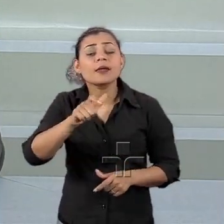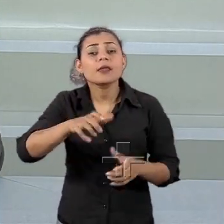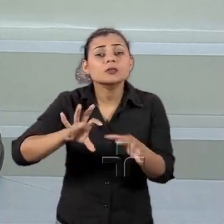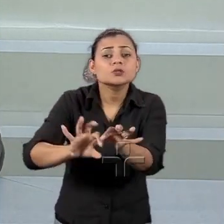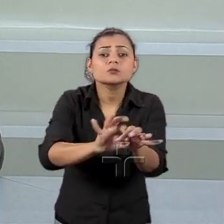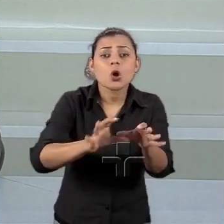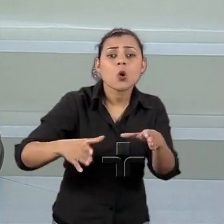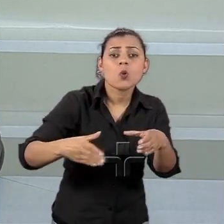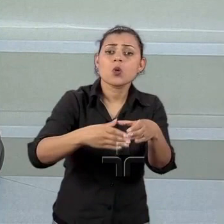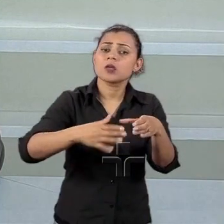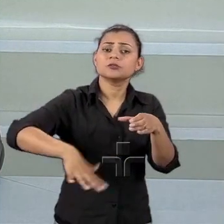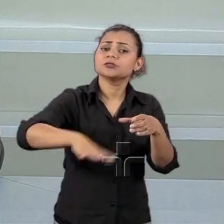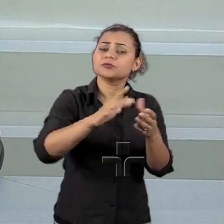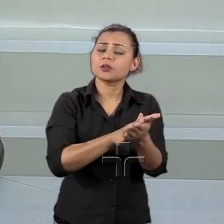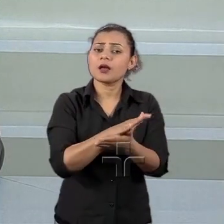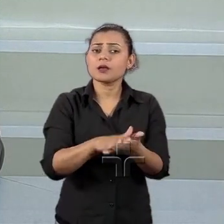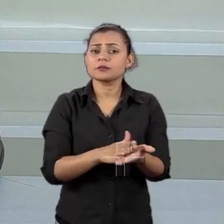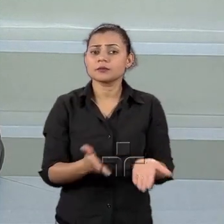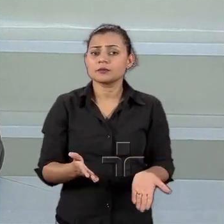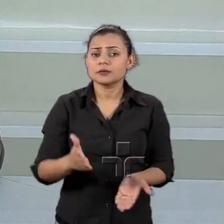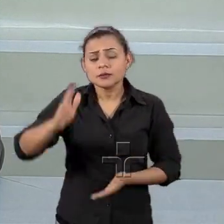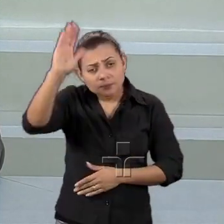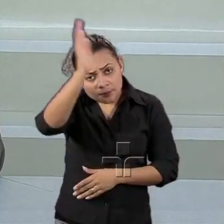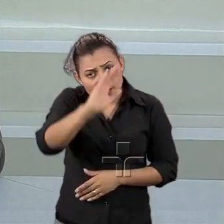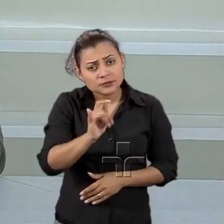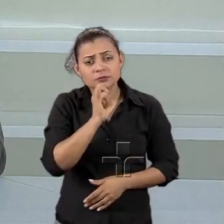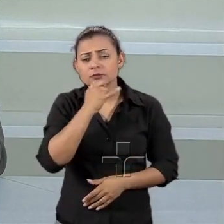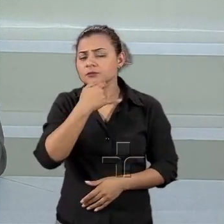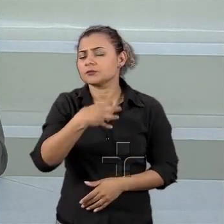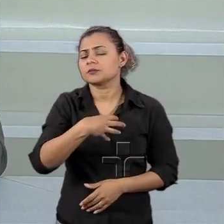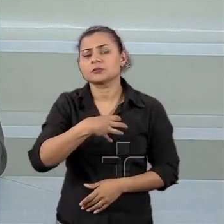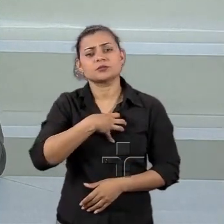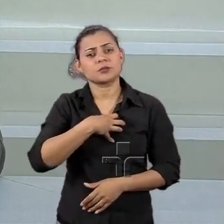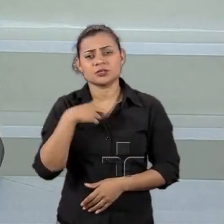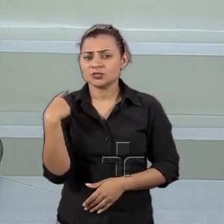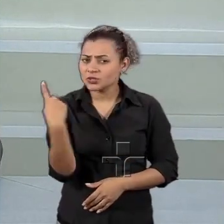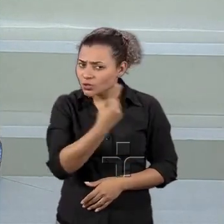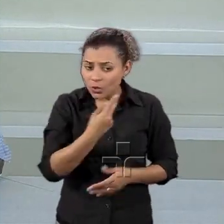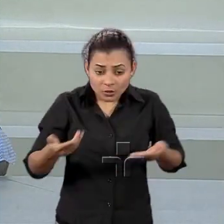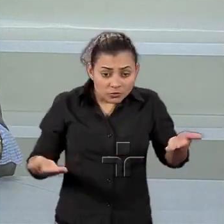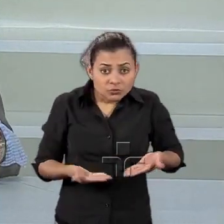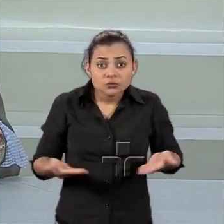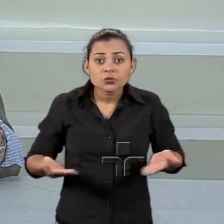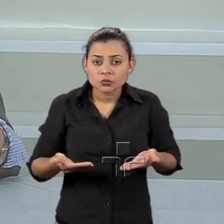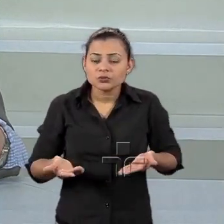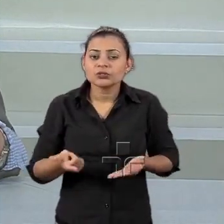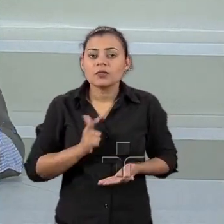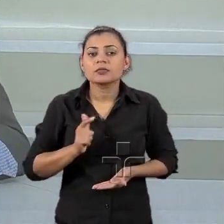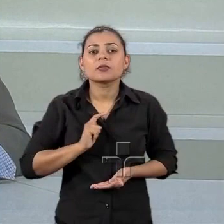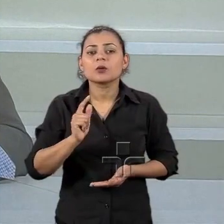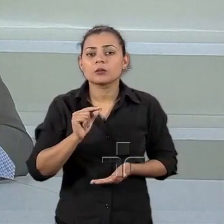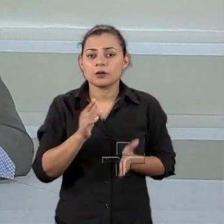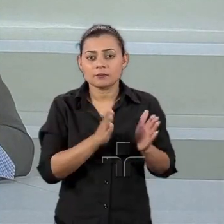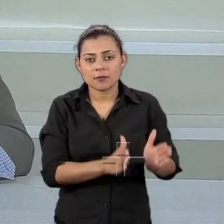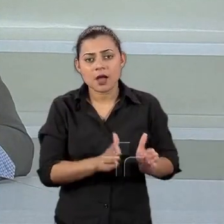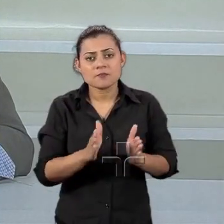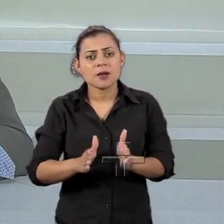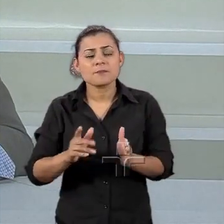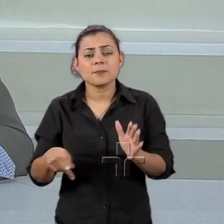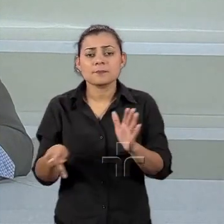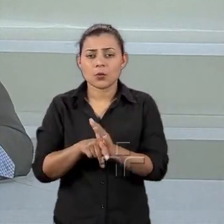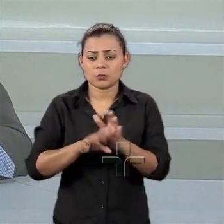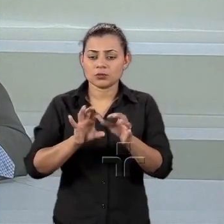sim, que há na institucionalização do país, lamentavelmente, mesmo que nós estejamos hoje com um processo institucional